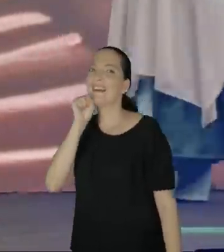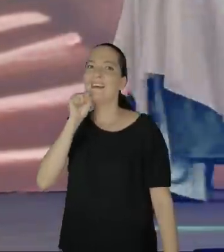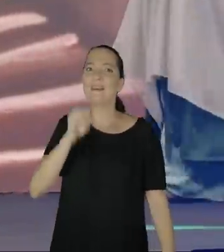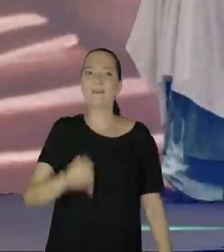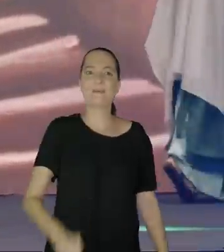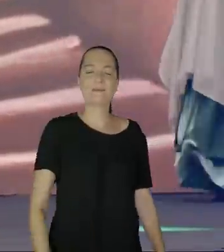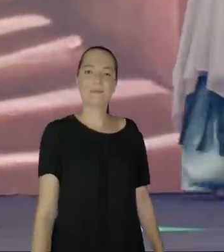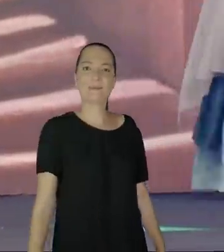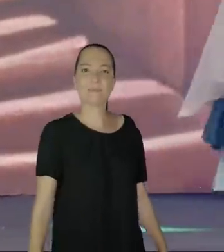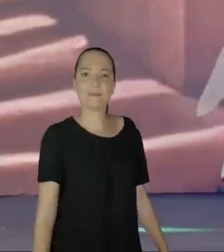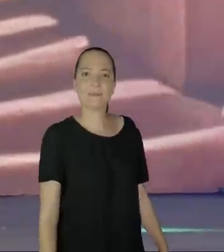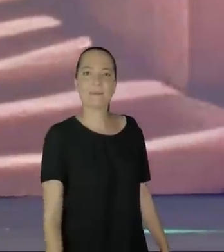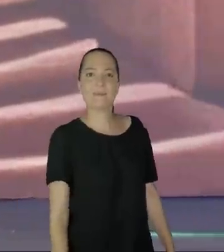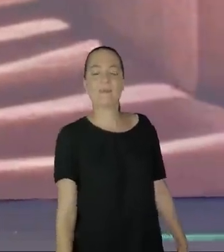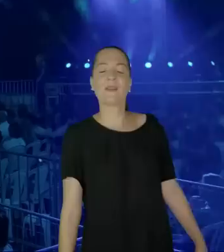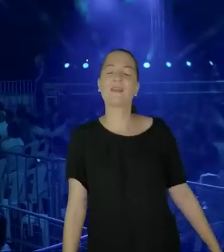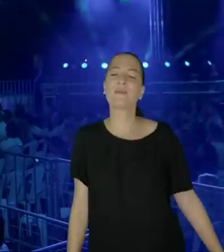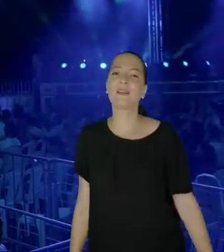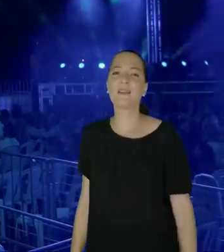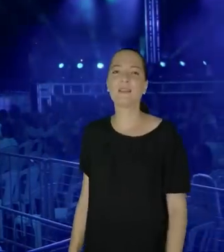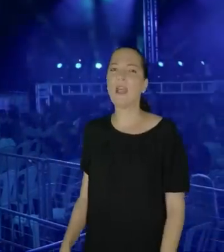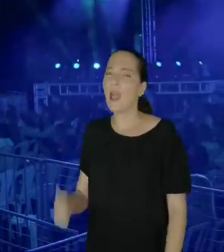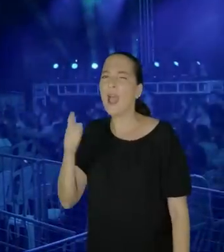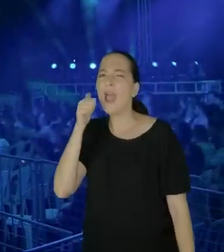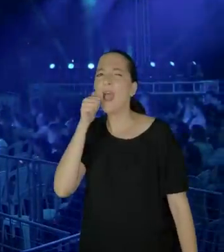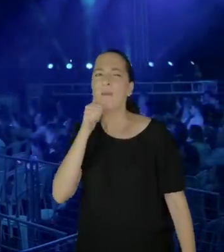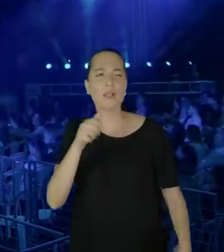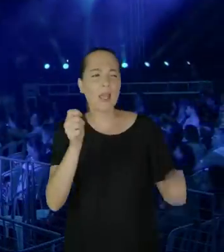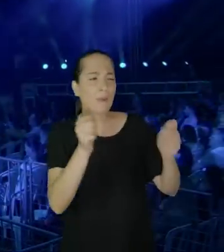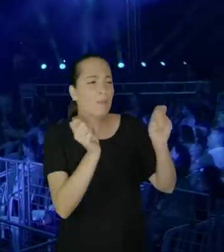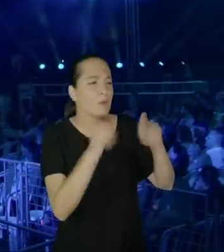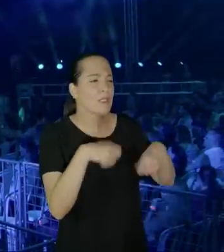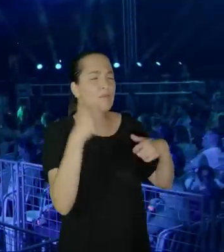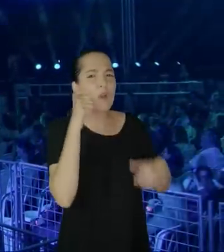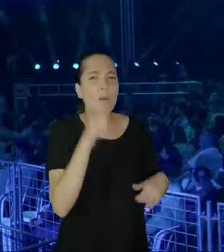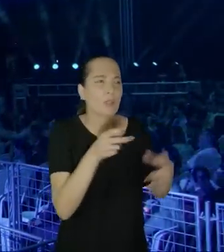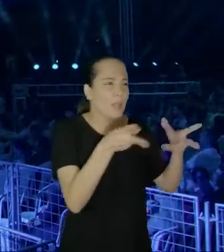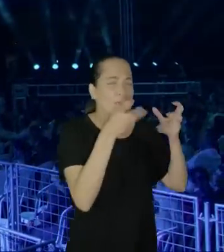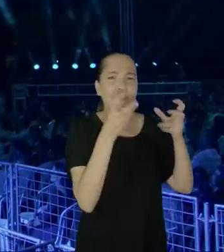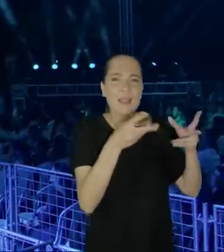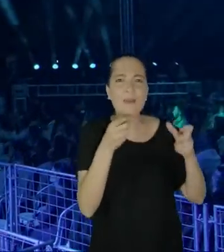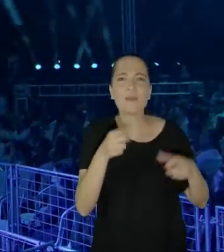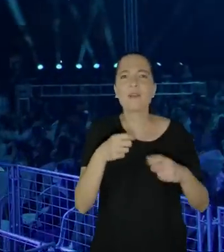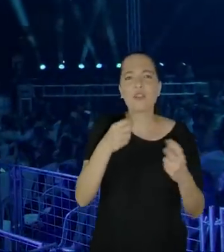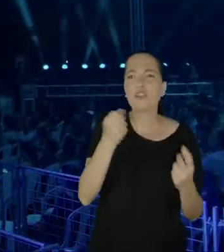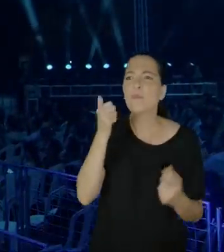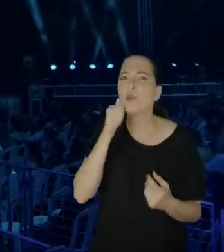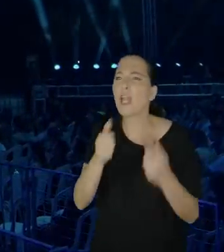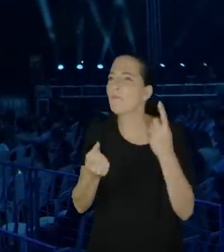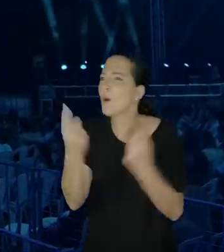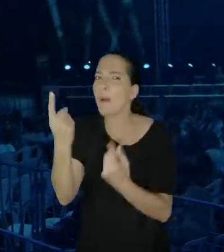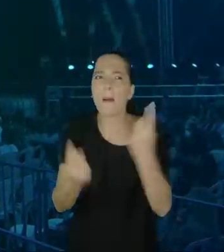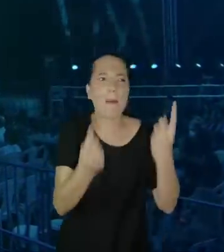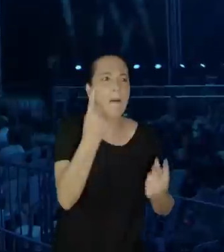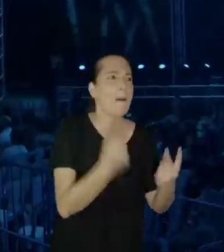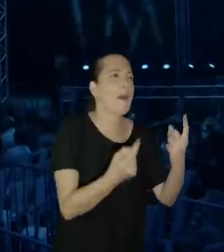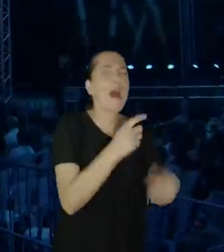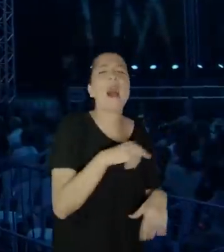Samaritana, a mais sedenta das mulheres de